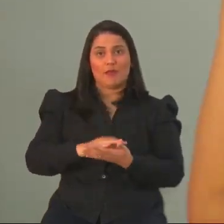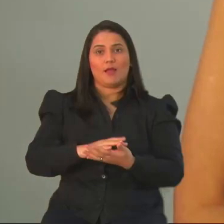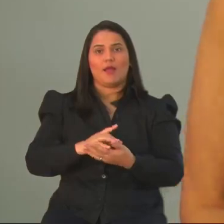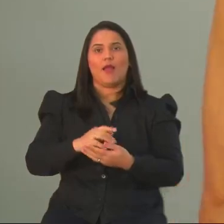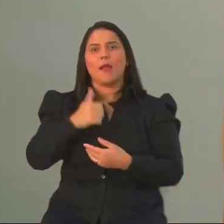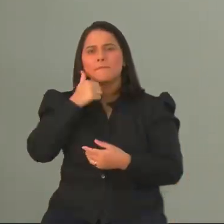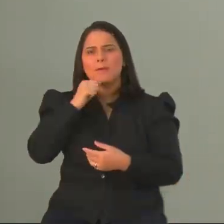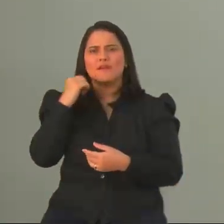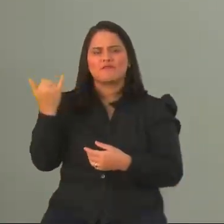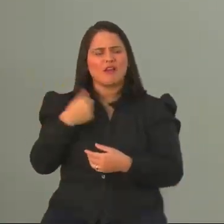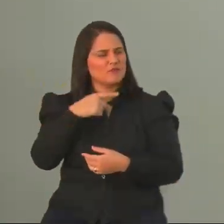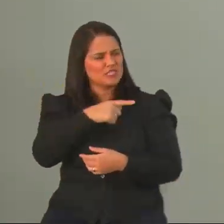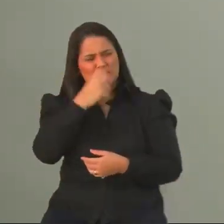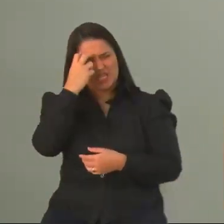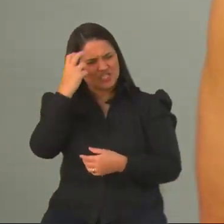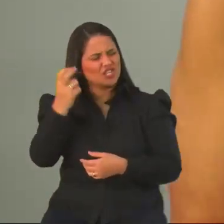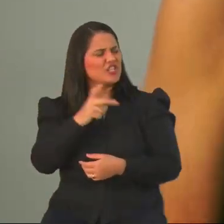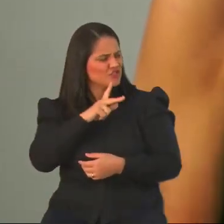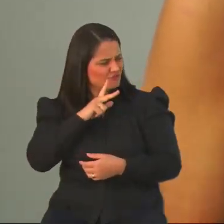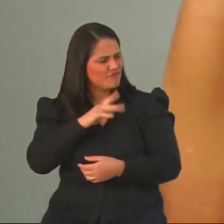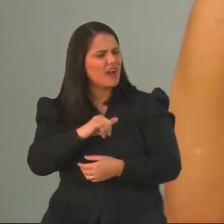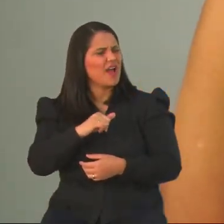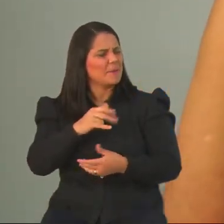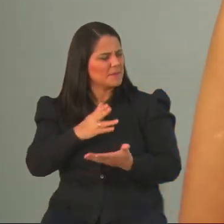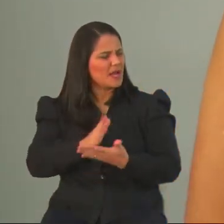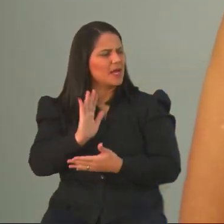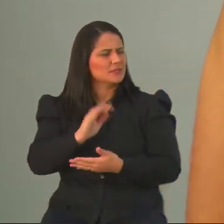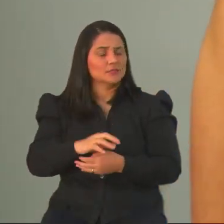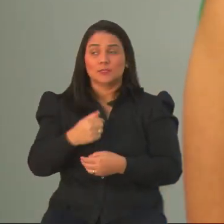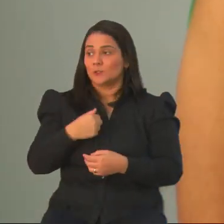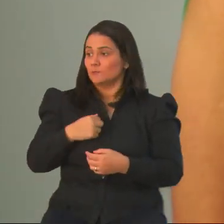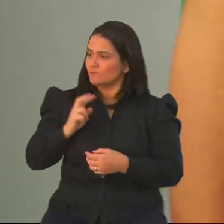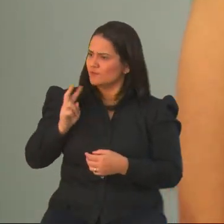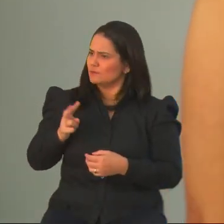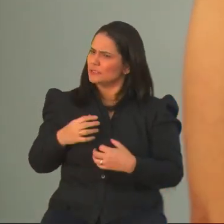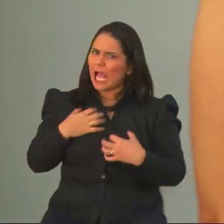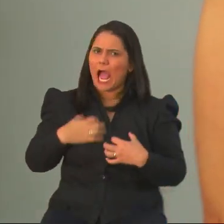inteligente, minha filha, você vai tirar de letra. E isso me deixava com muita raiva.